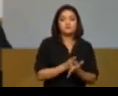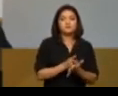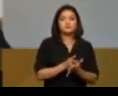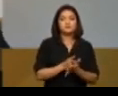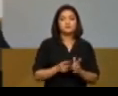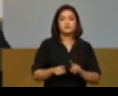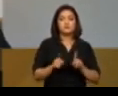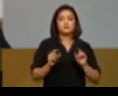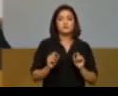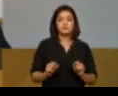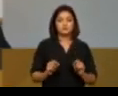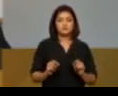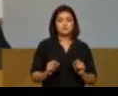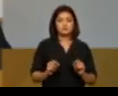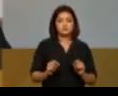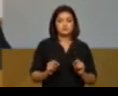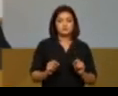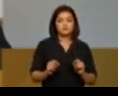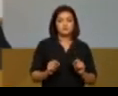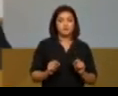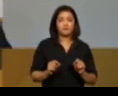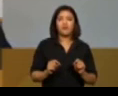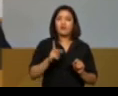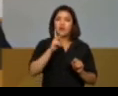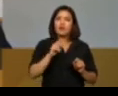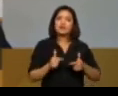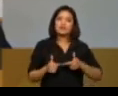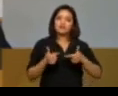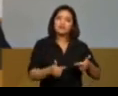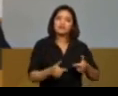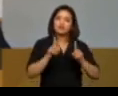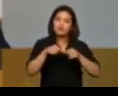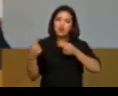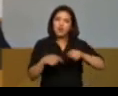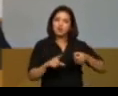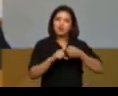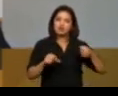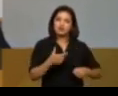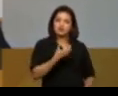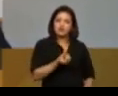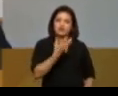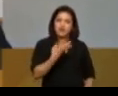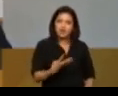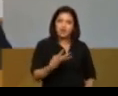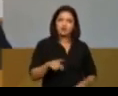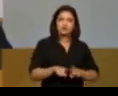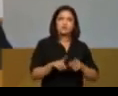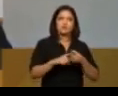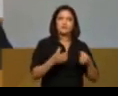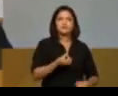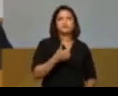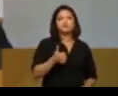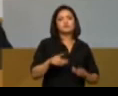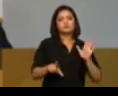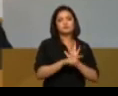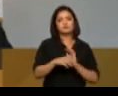insisto, tal expediente não só aparenta burlar o artigo 64, combinado com o artigo 61 da Lei do Petróleo, como também a